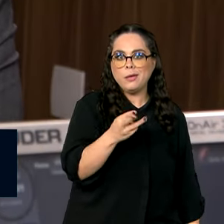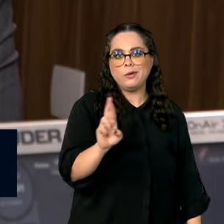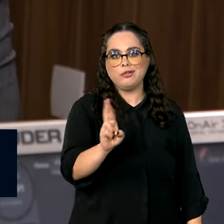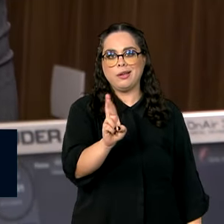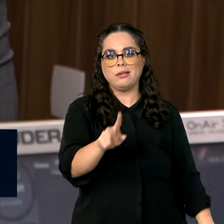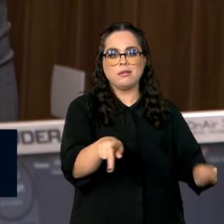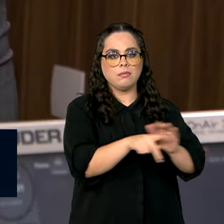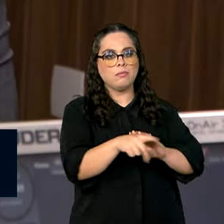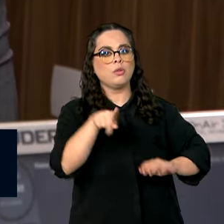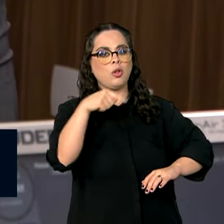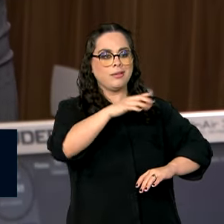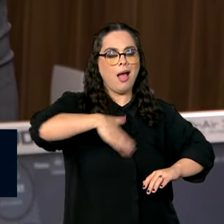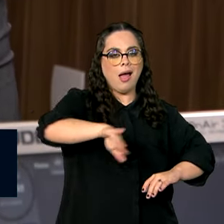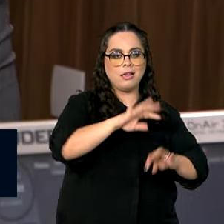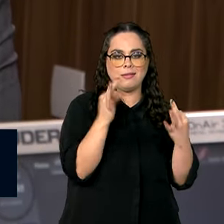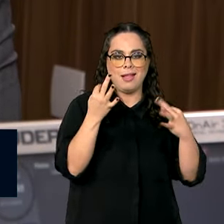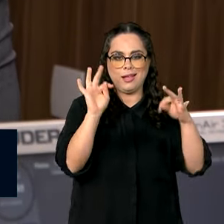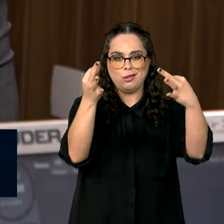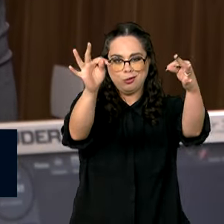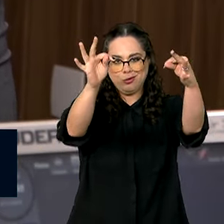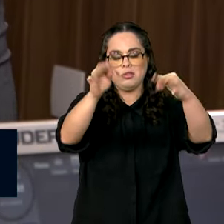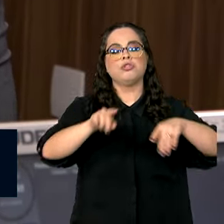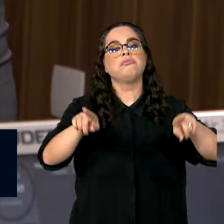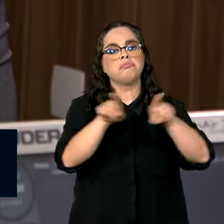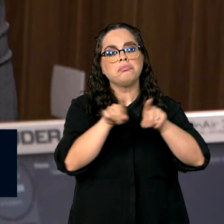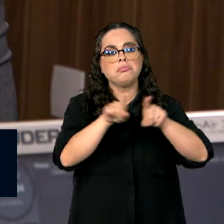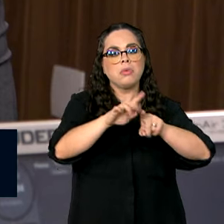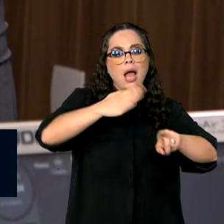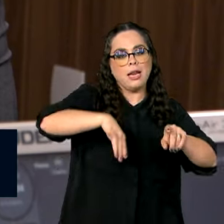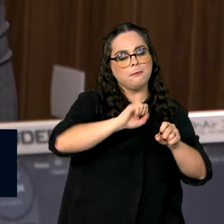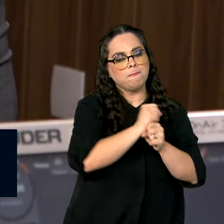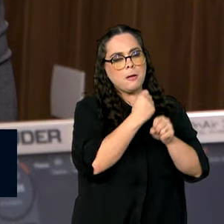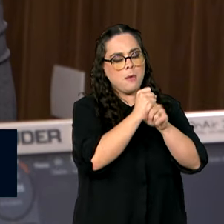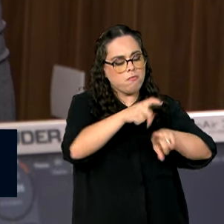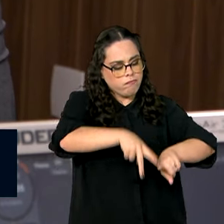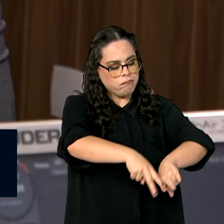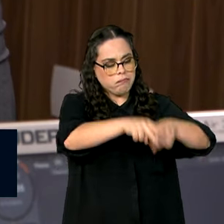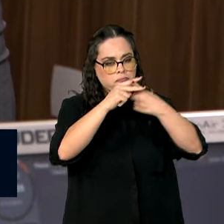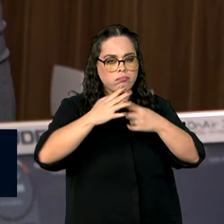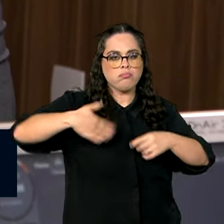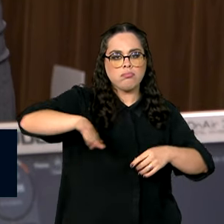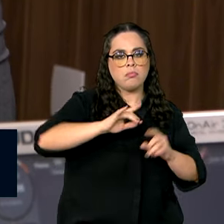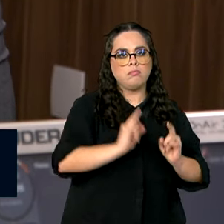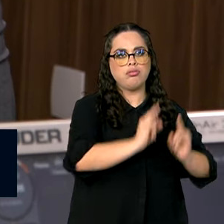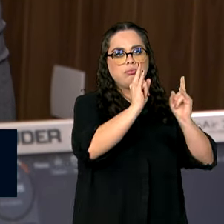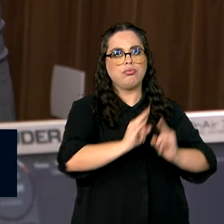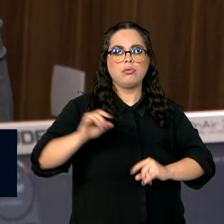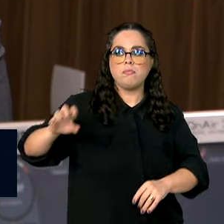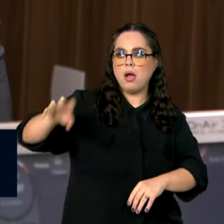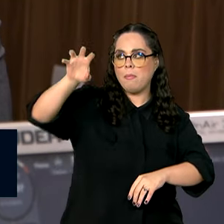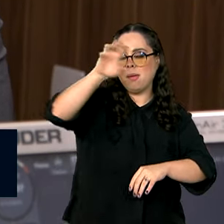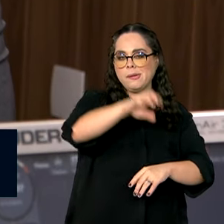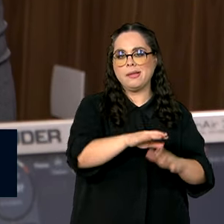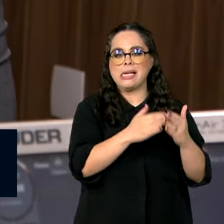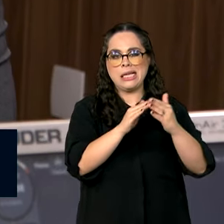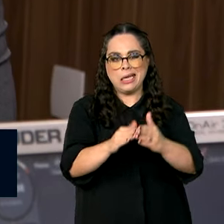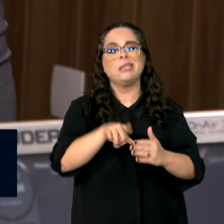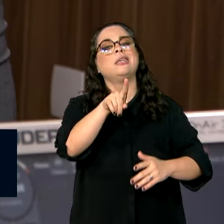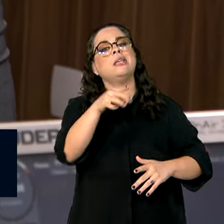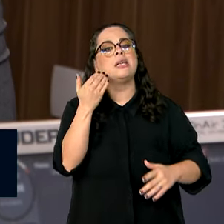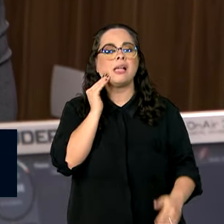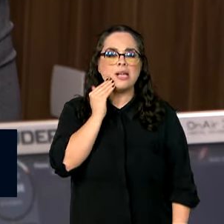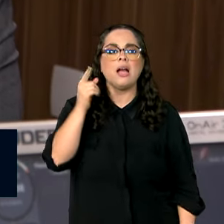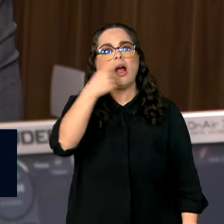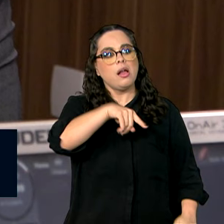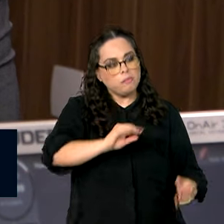estão modernizando nosso Parque Tecnológico E acima de tudo também reformando as nossas unidades que estavam em situações precárias então assim